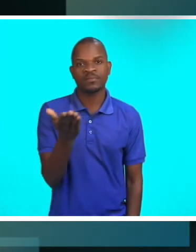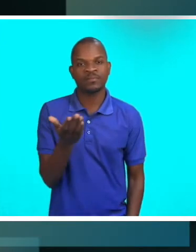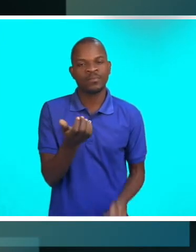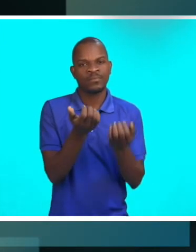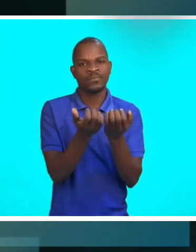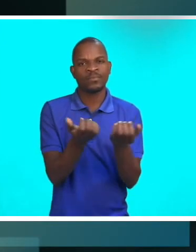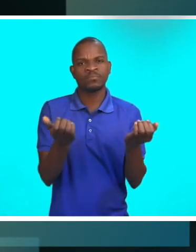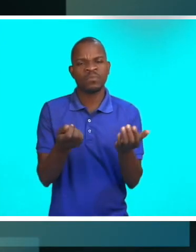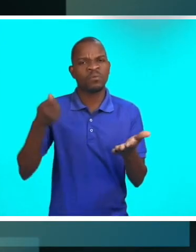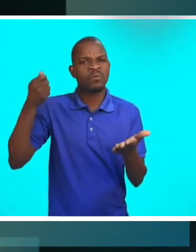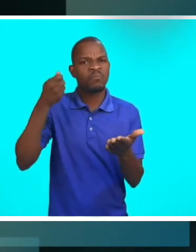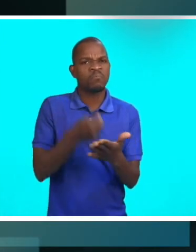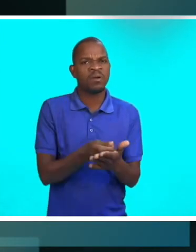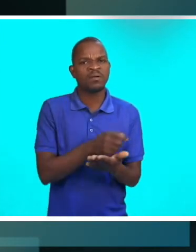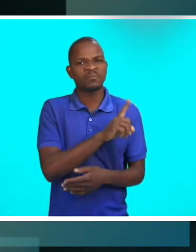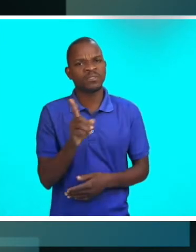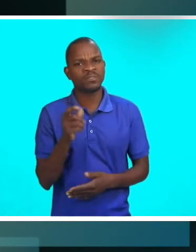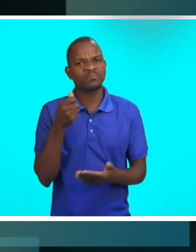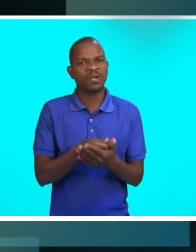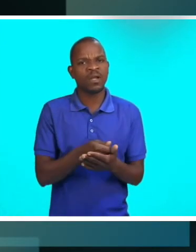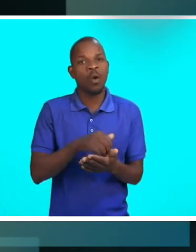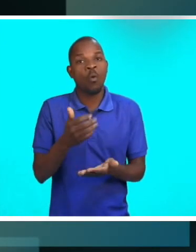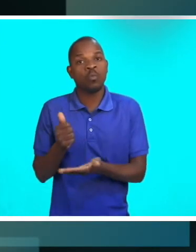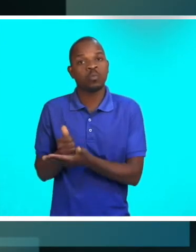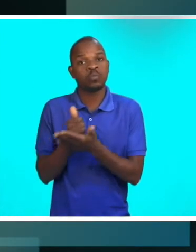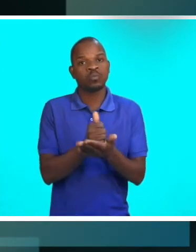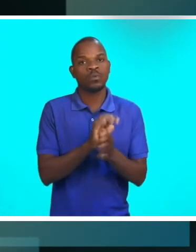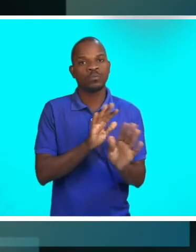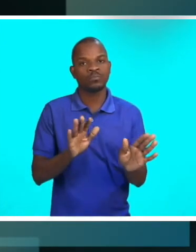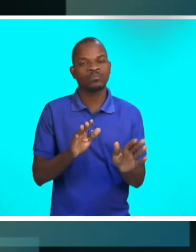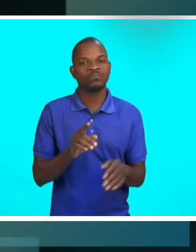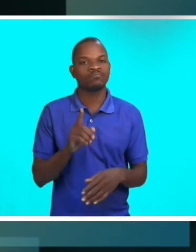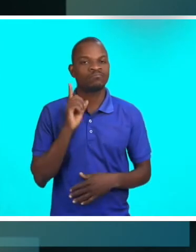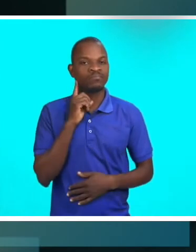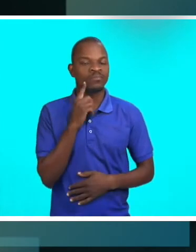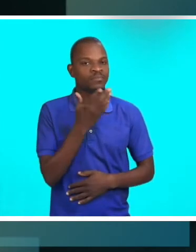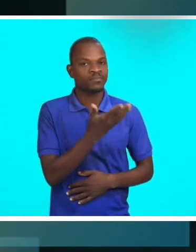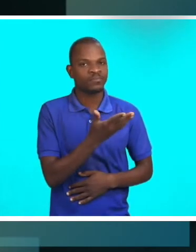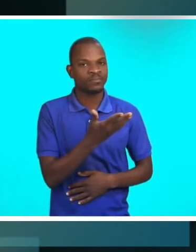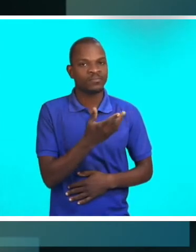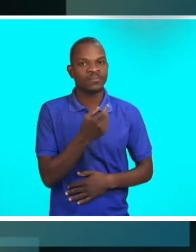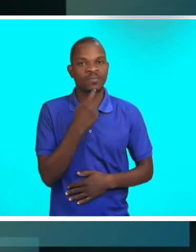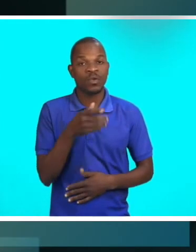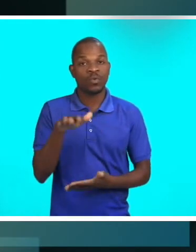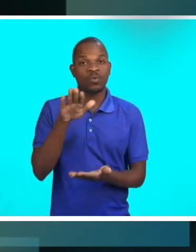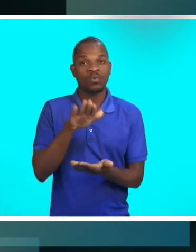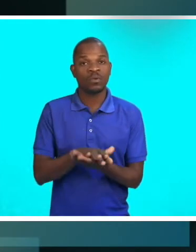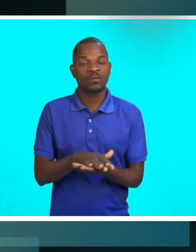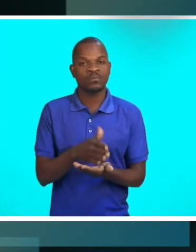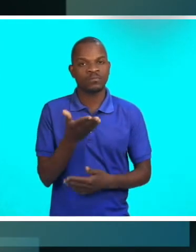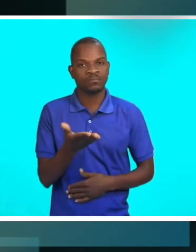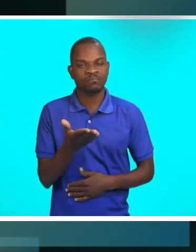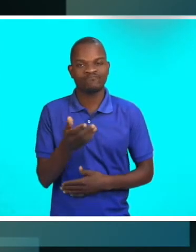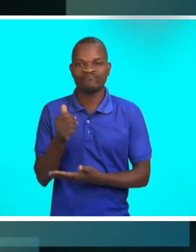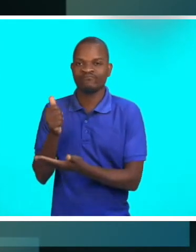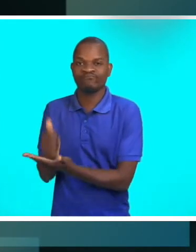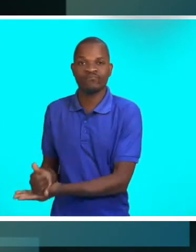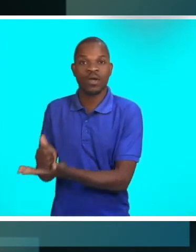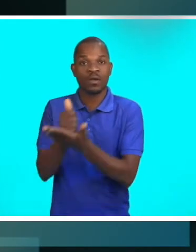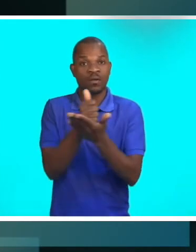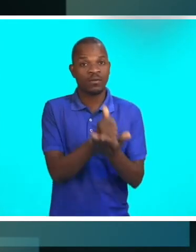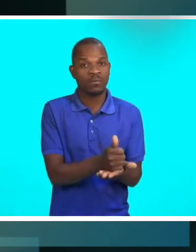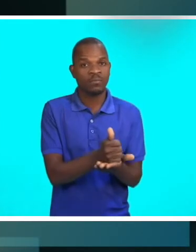pagam alguma coisa ou mesmo são bolseras? A Dança-Arte apoia